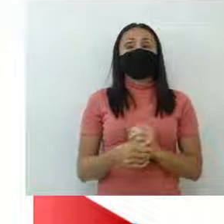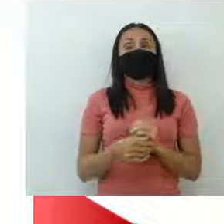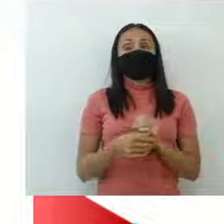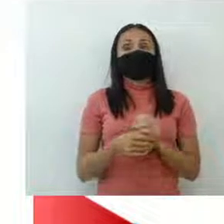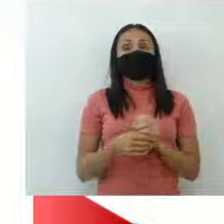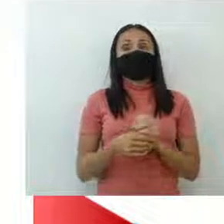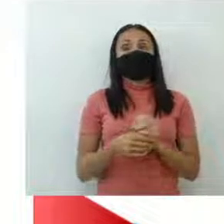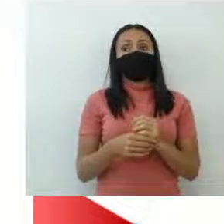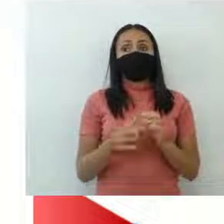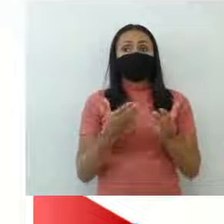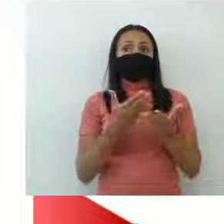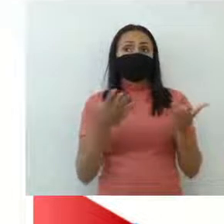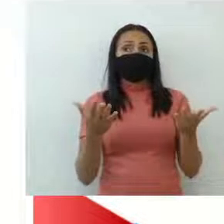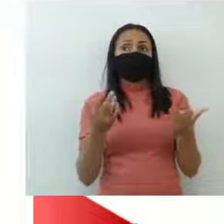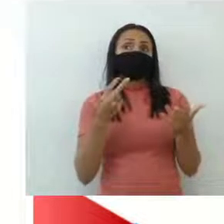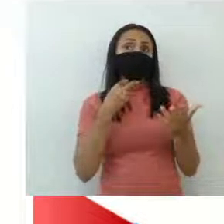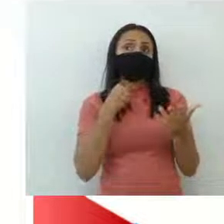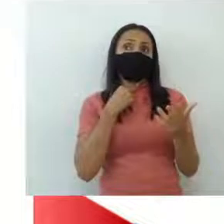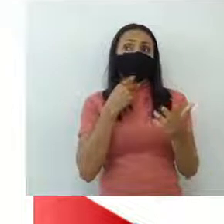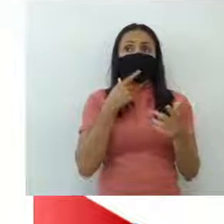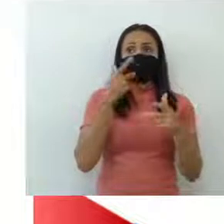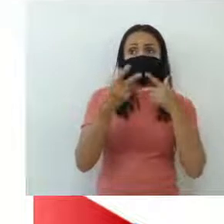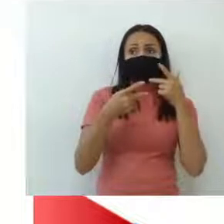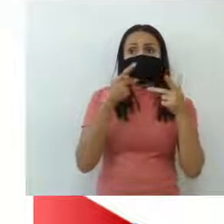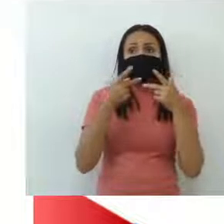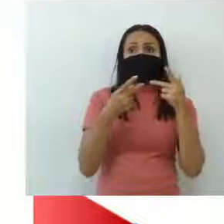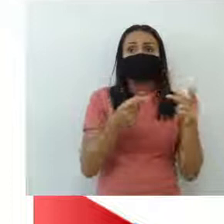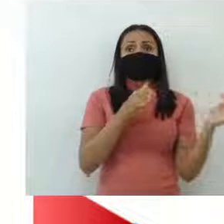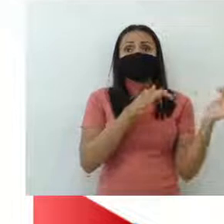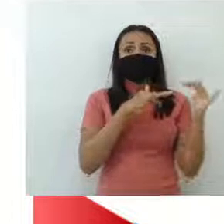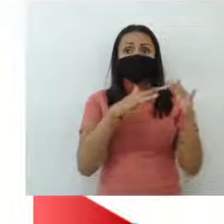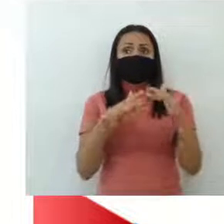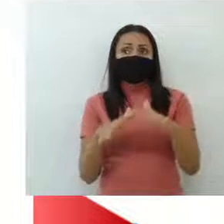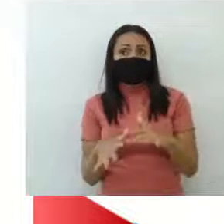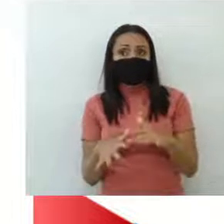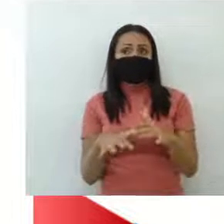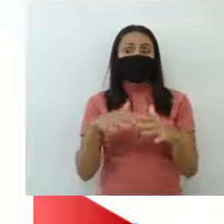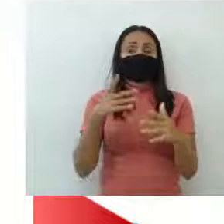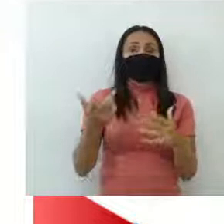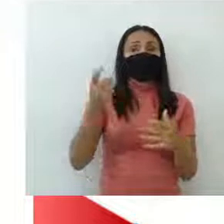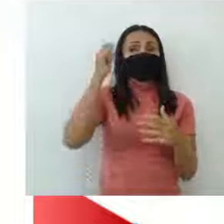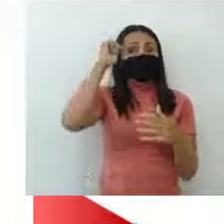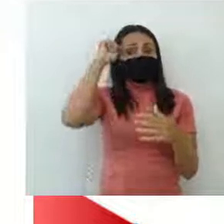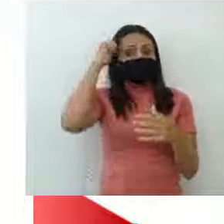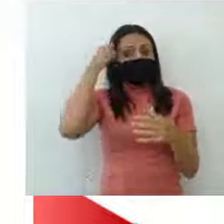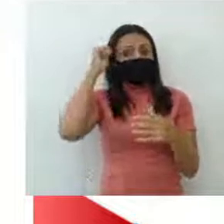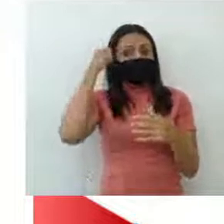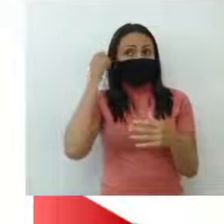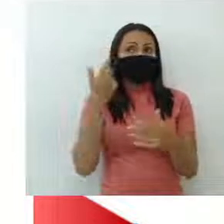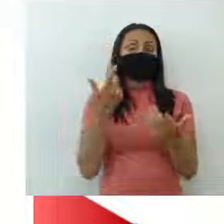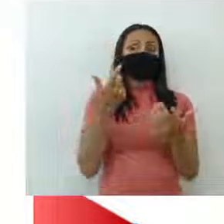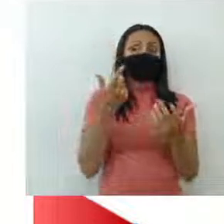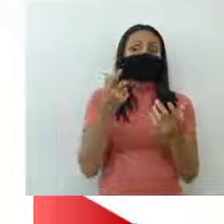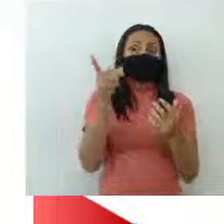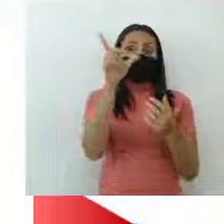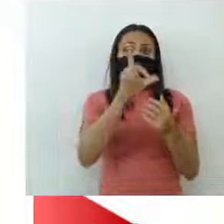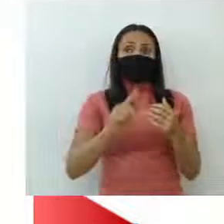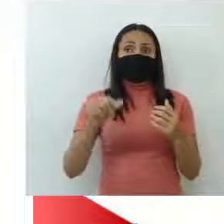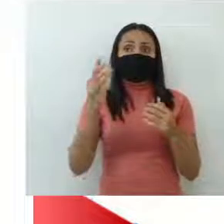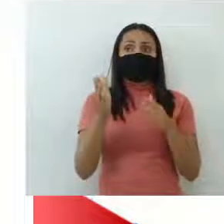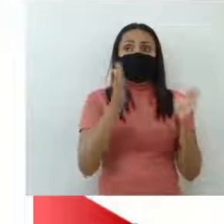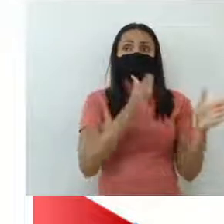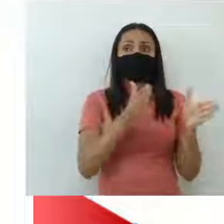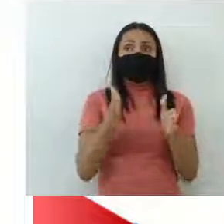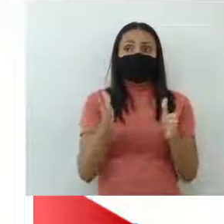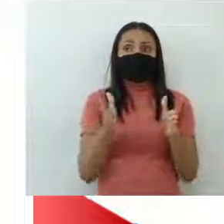não podermos falar, não é isso, de uma colonização da África nesse período, com exceção de